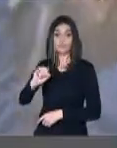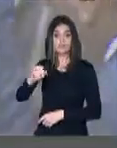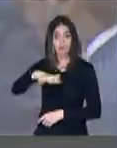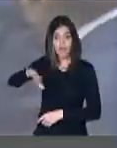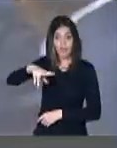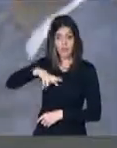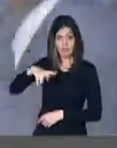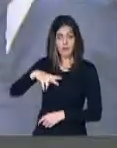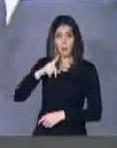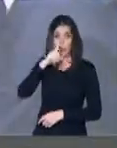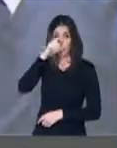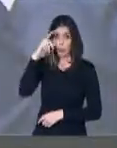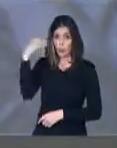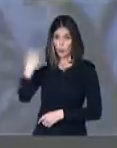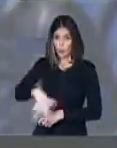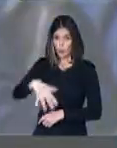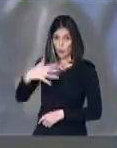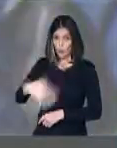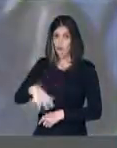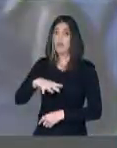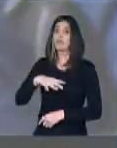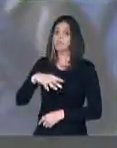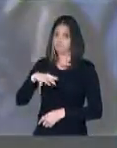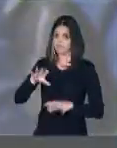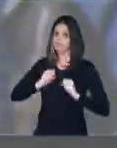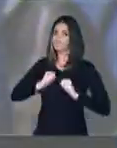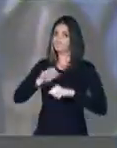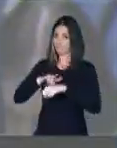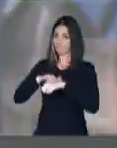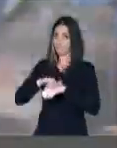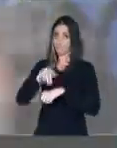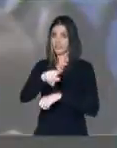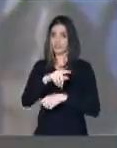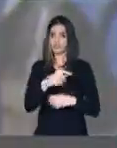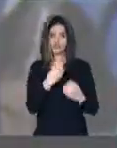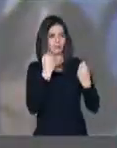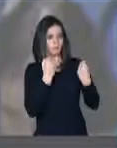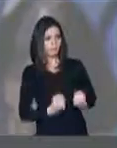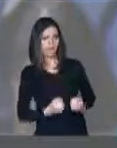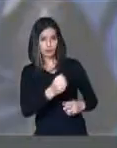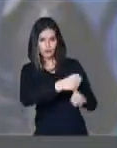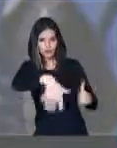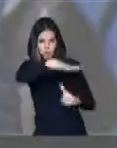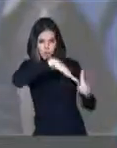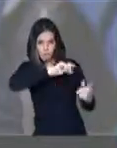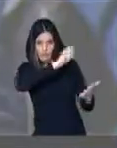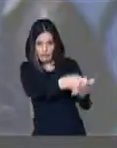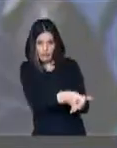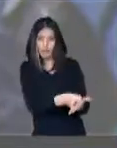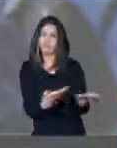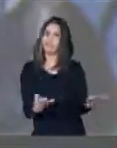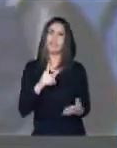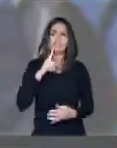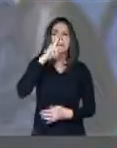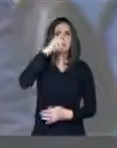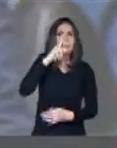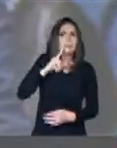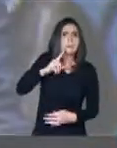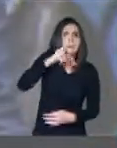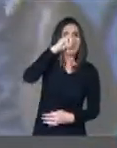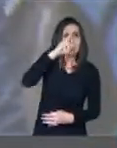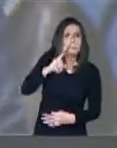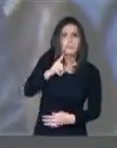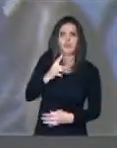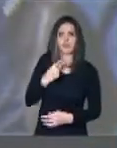e ela tem um risco muito alto, isso não deve ser jogado esse custo para a sociedade. Aliás, se o risco é tão grande que ela não